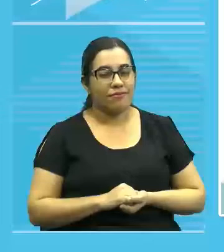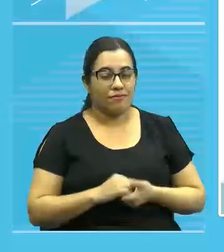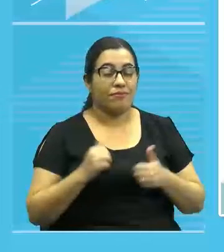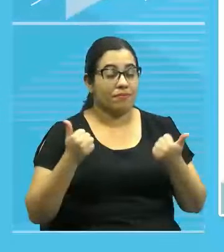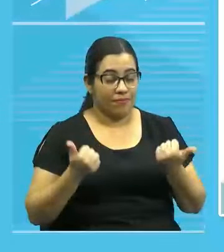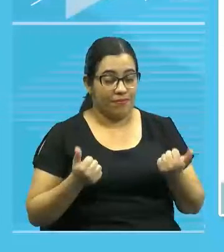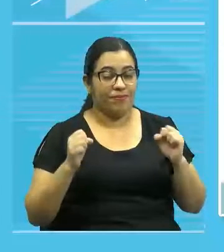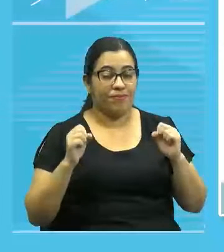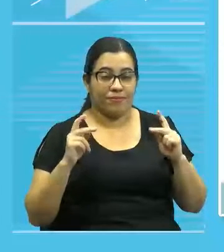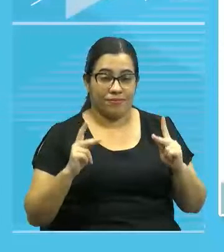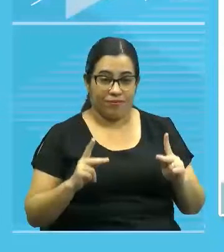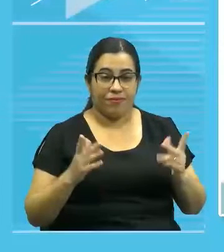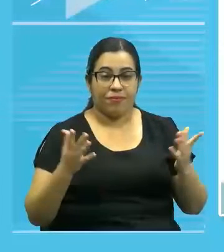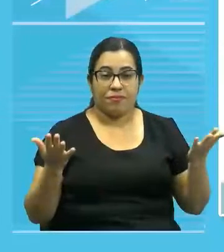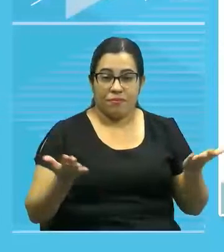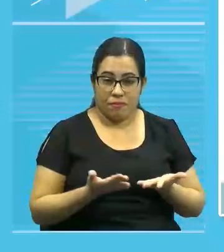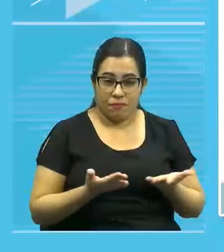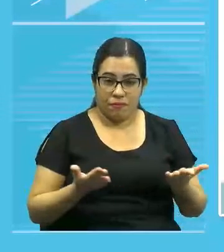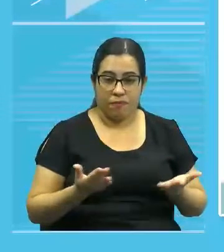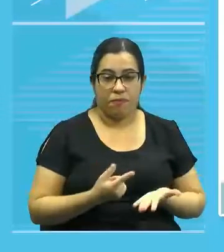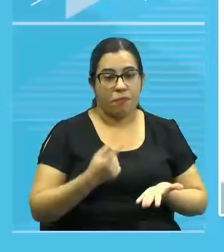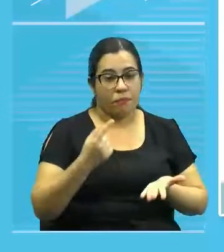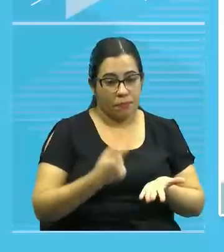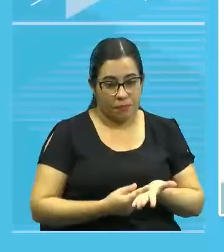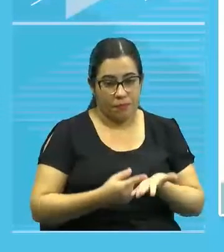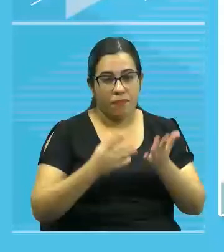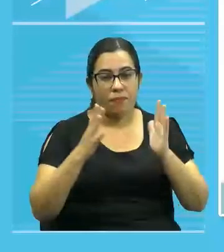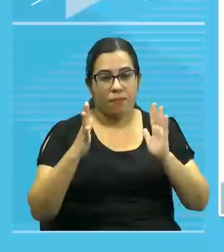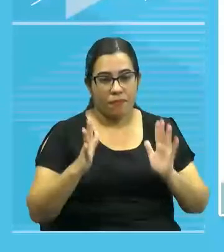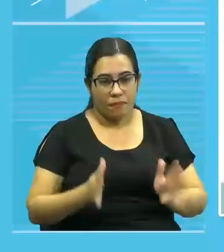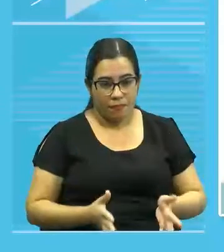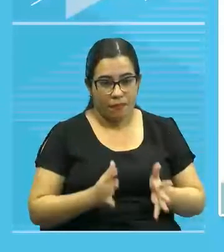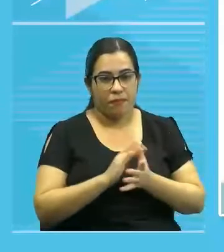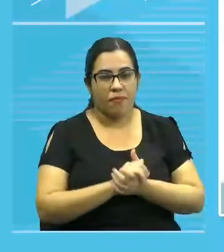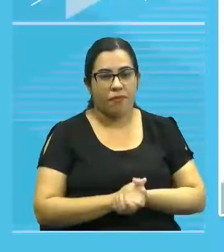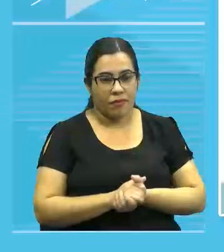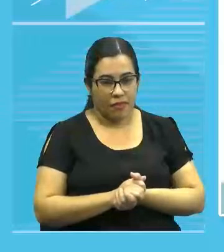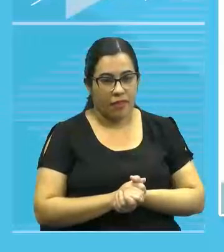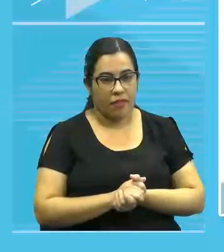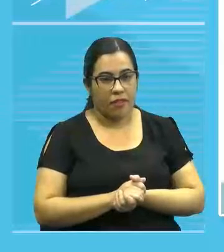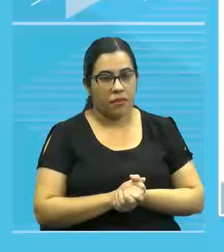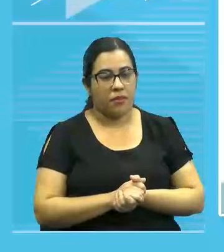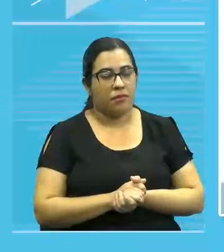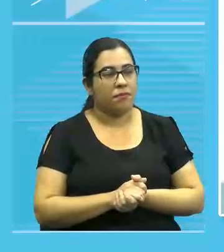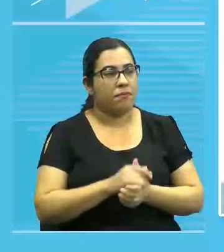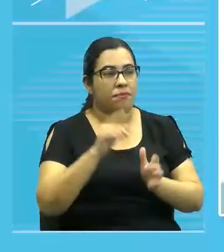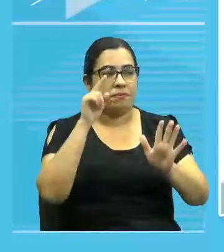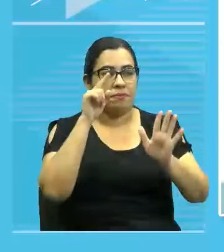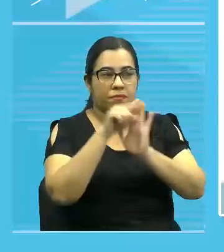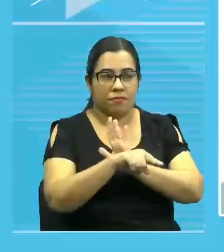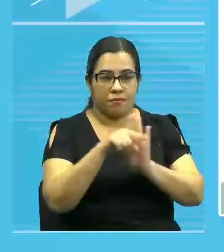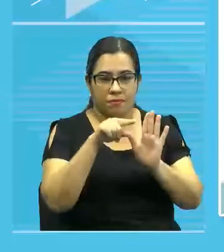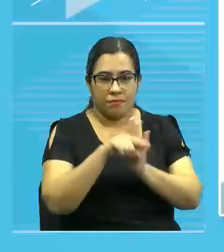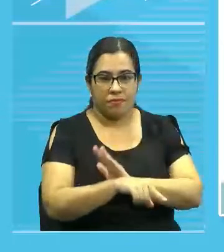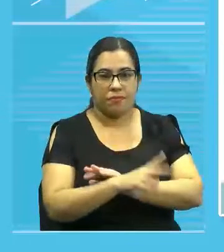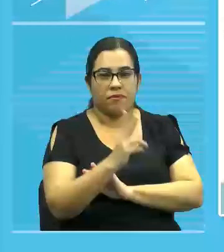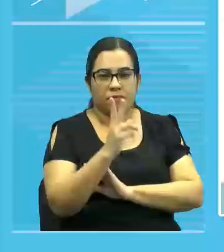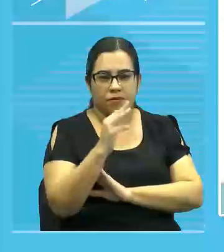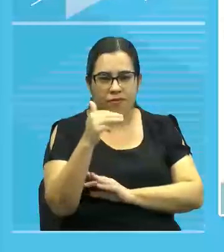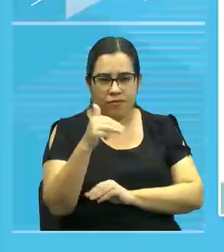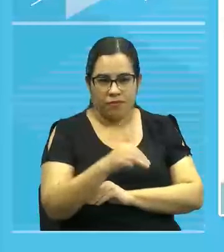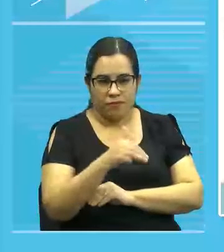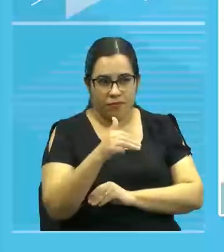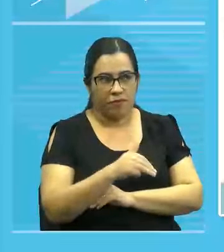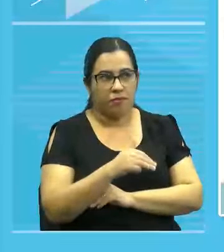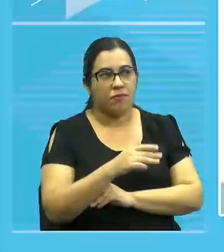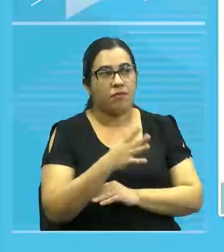bom agora conforme o combinado questão e a questão é que eu deixo dois minutos